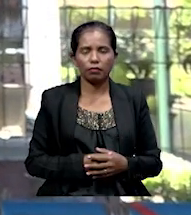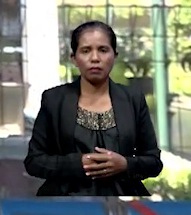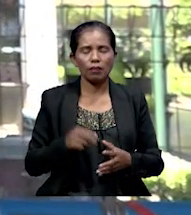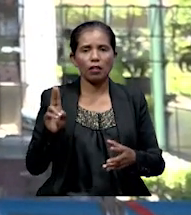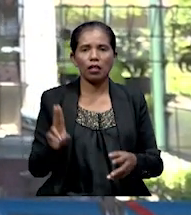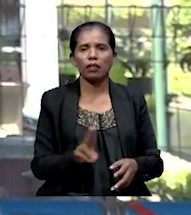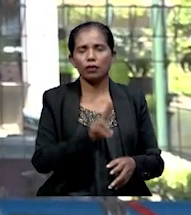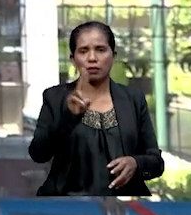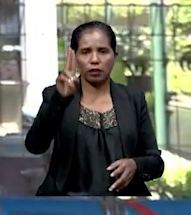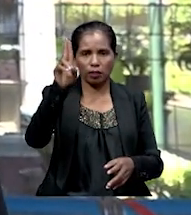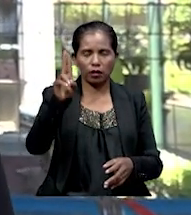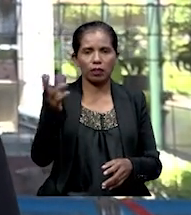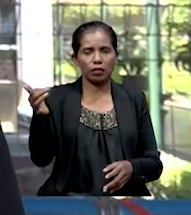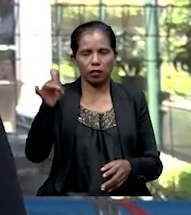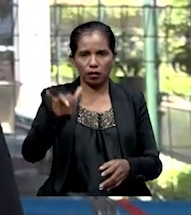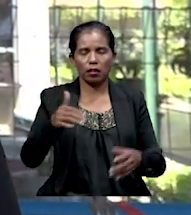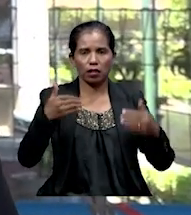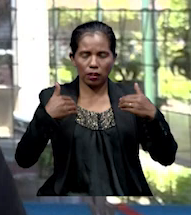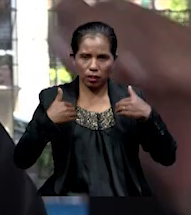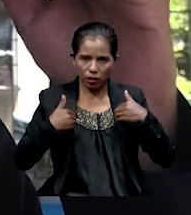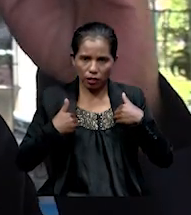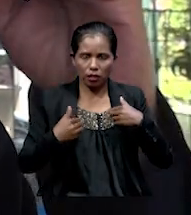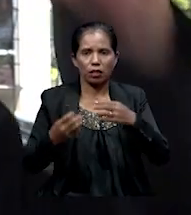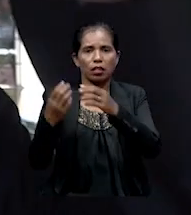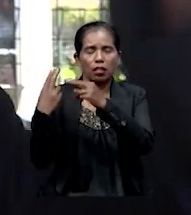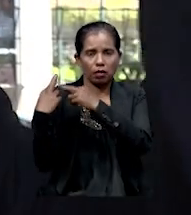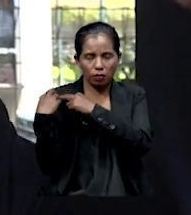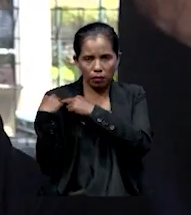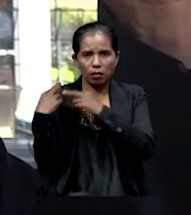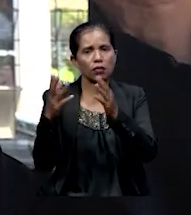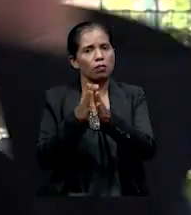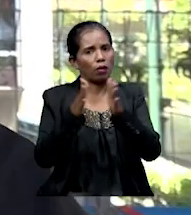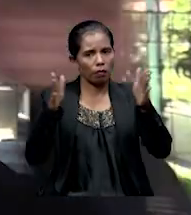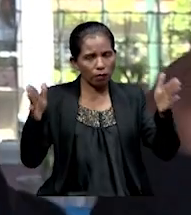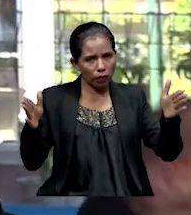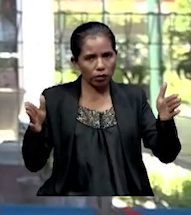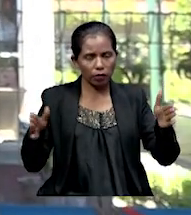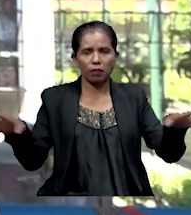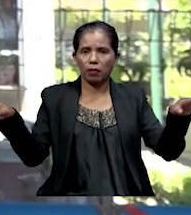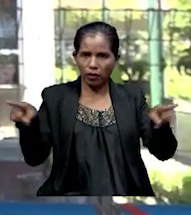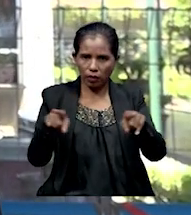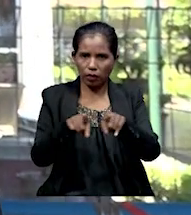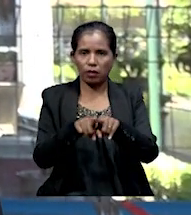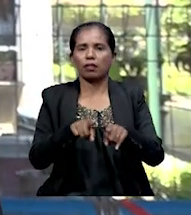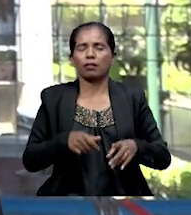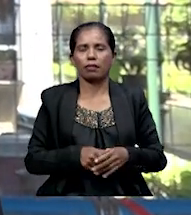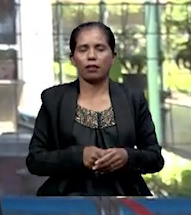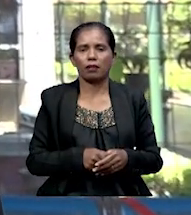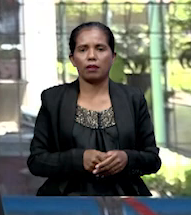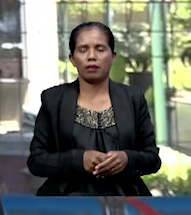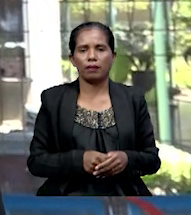Universidade de Sira Iha, obrigação, bot-liu, de Behanessan,